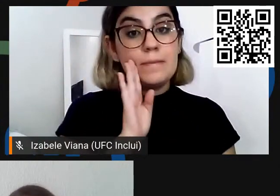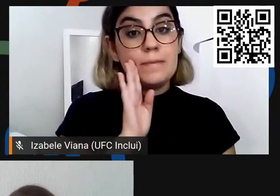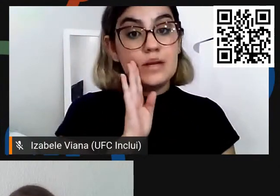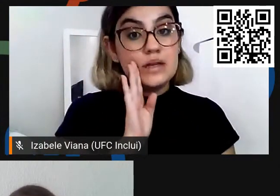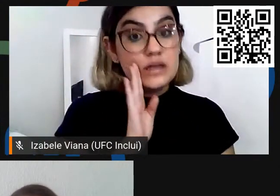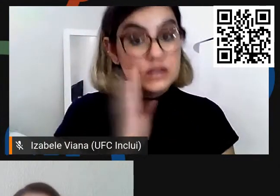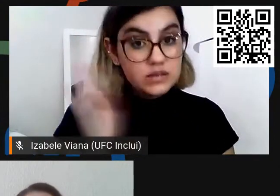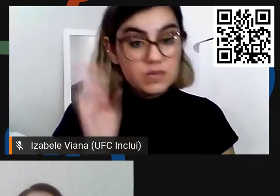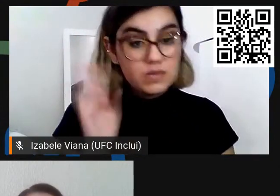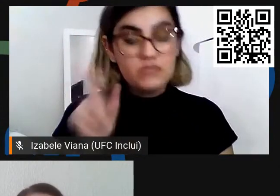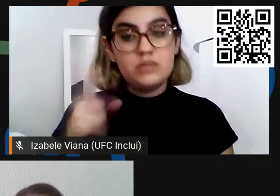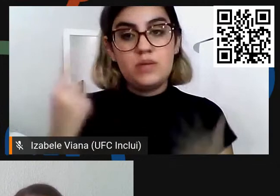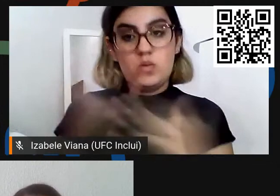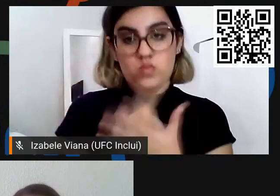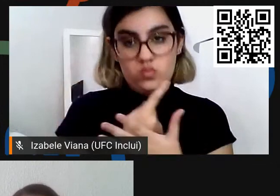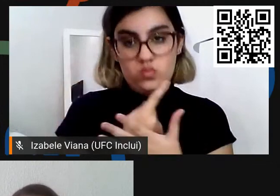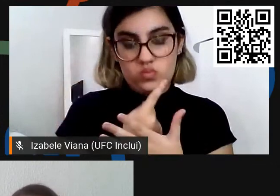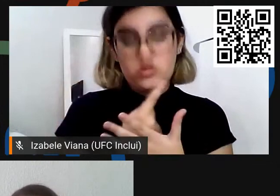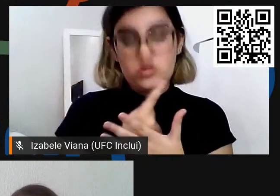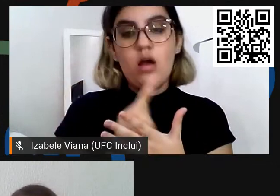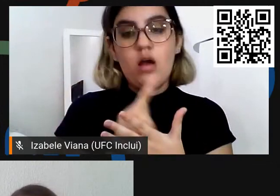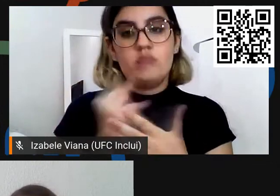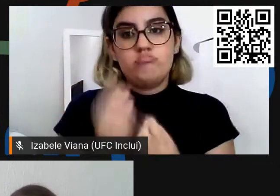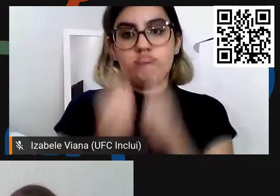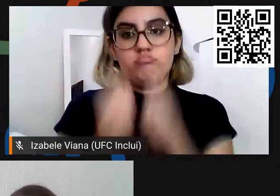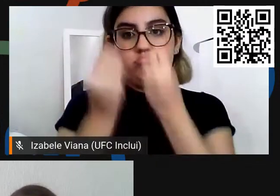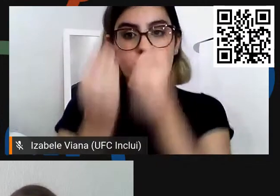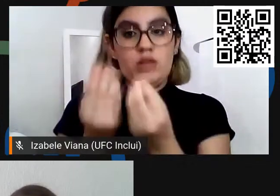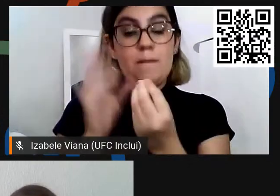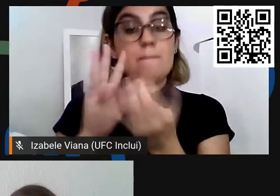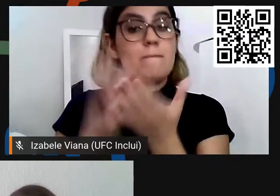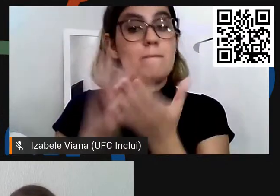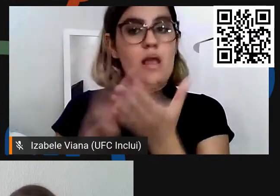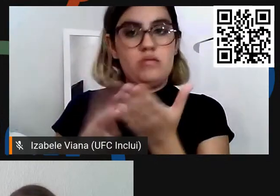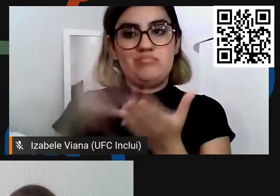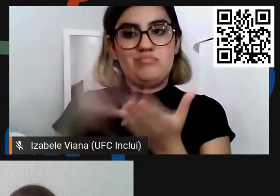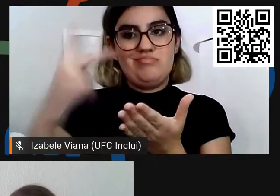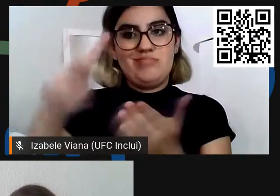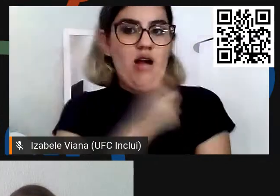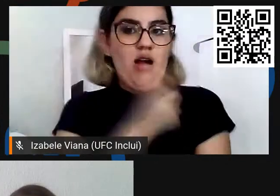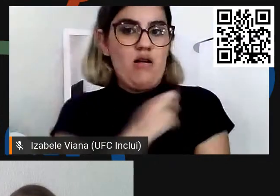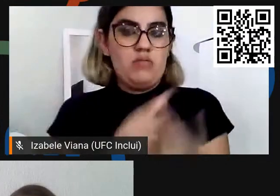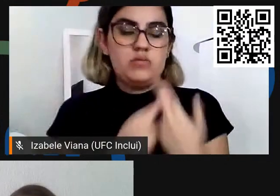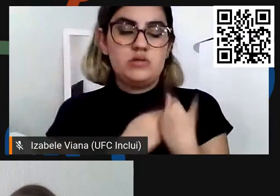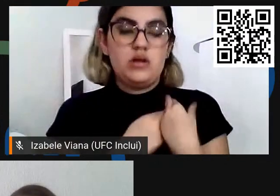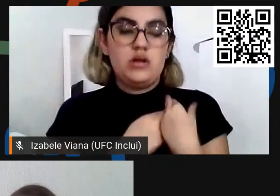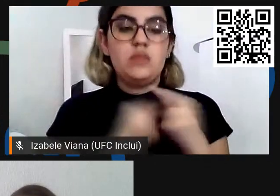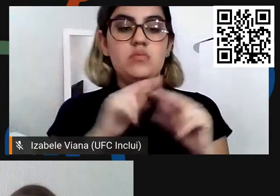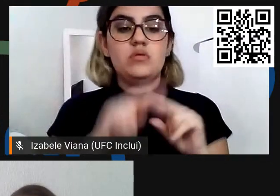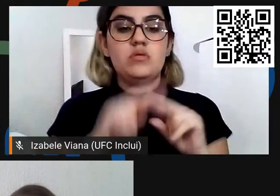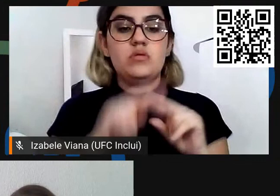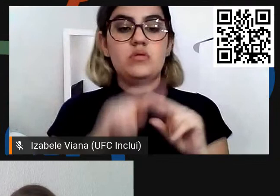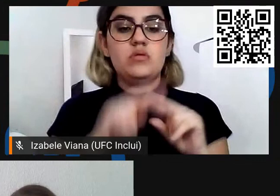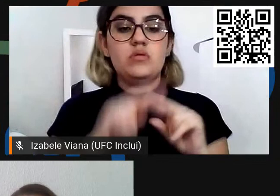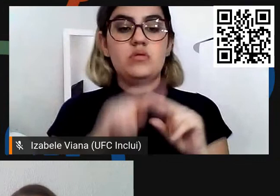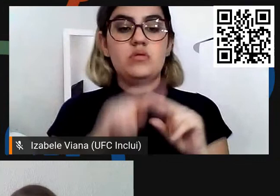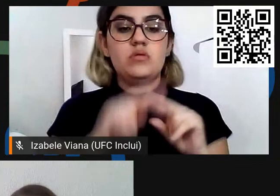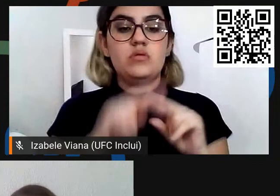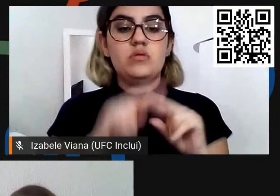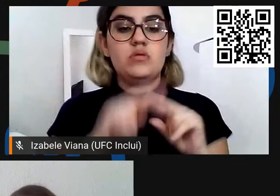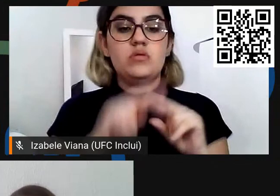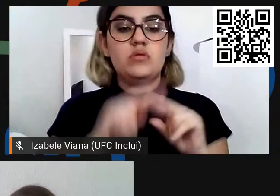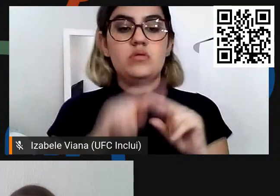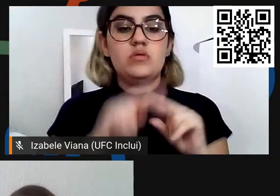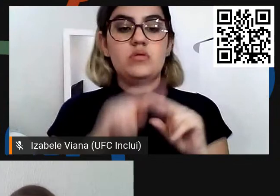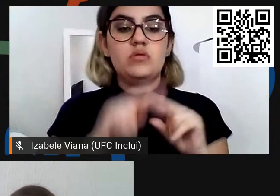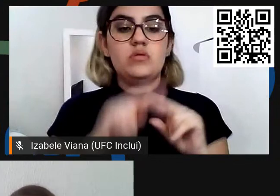frente é seu, né? Então, por exemplo, a integrativa e a sistemática, elas vão ter uma estratégia de busca. O que que diferencia